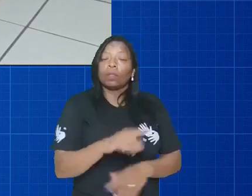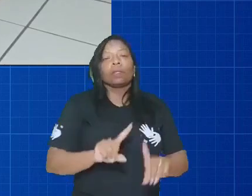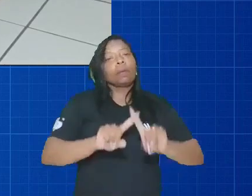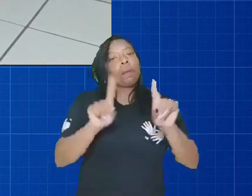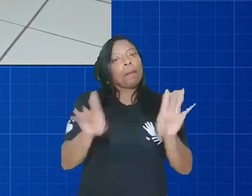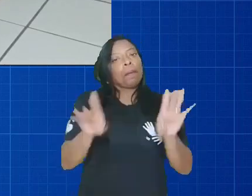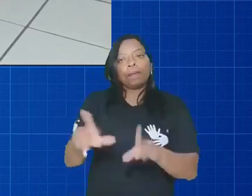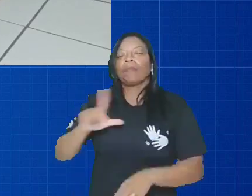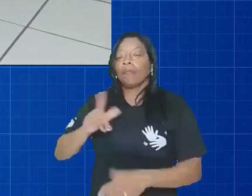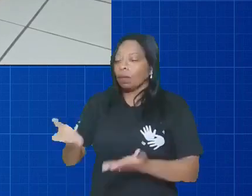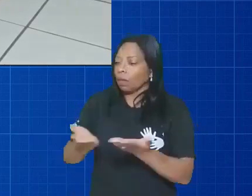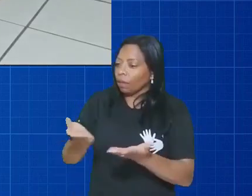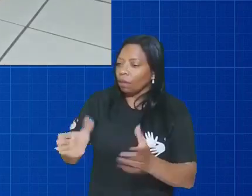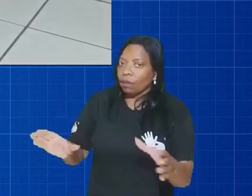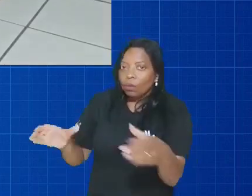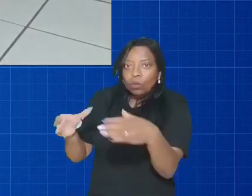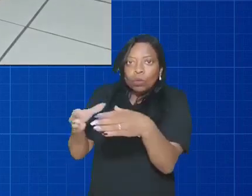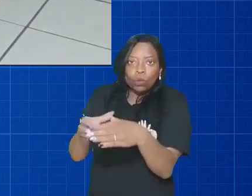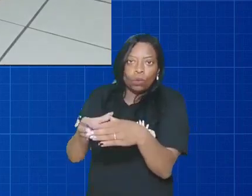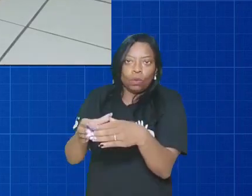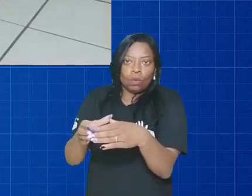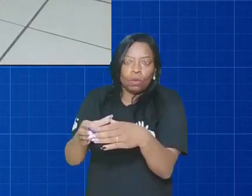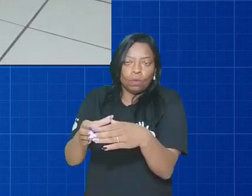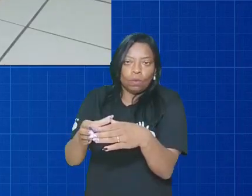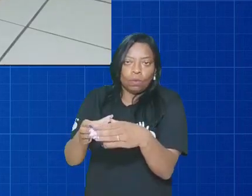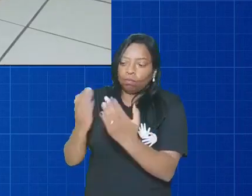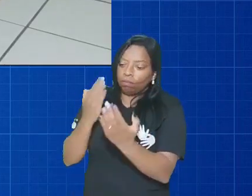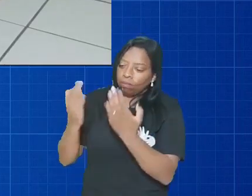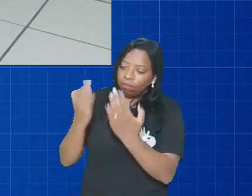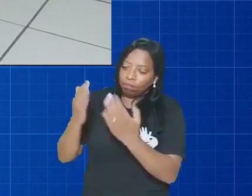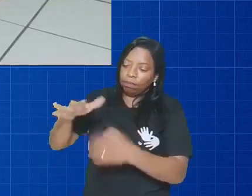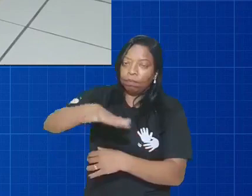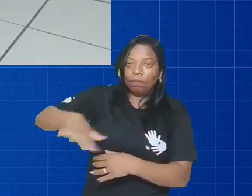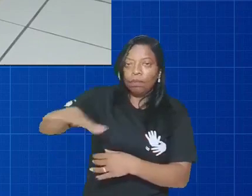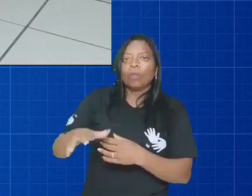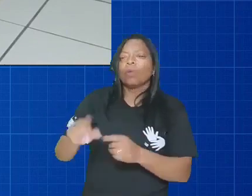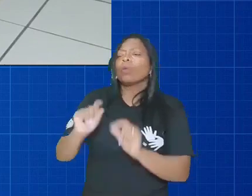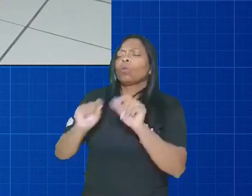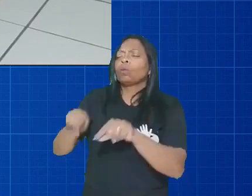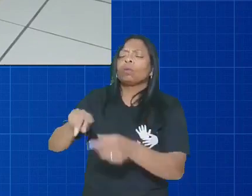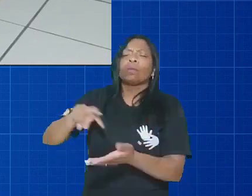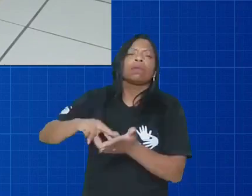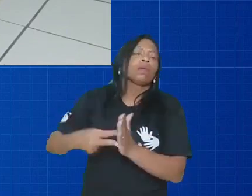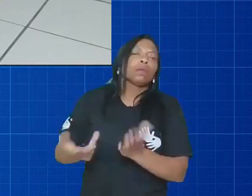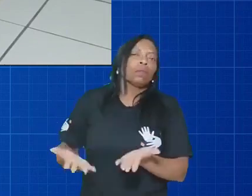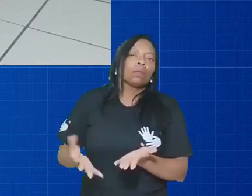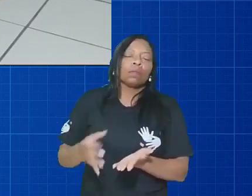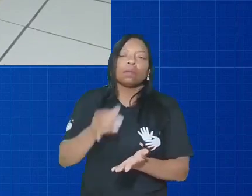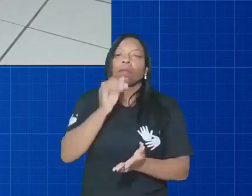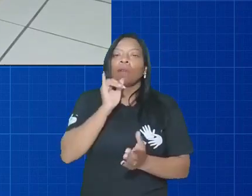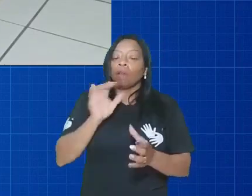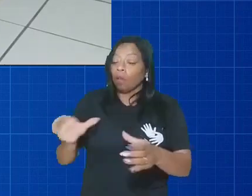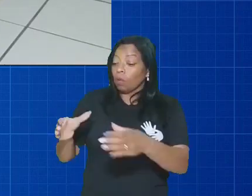grupos terapêuticos. O que são grupos terapêuticos? São pessoas que apresentam alguma queixa de